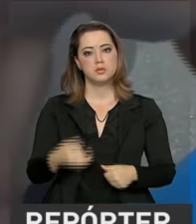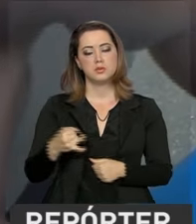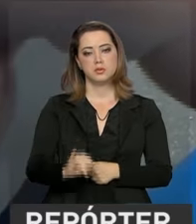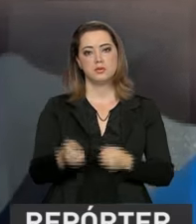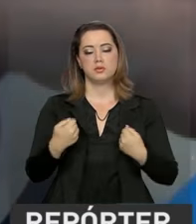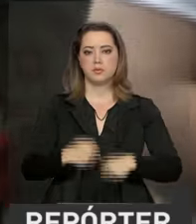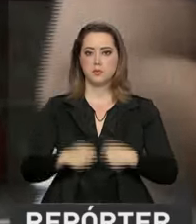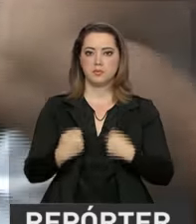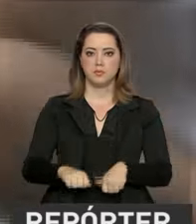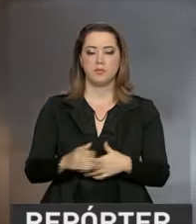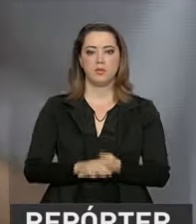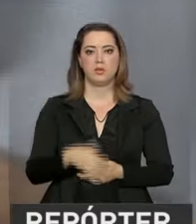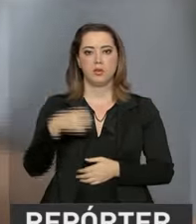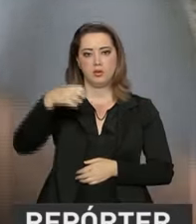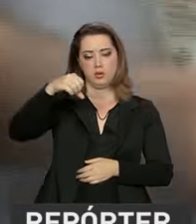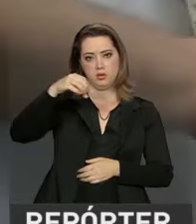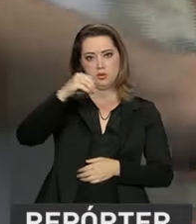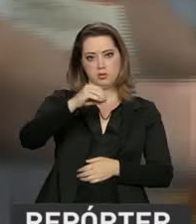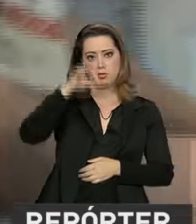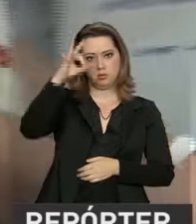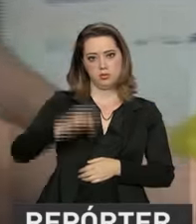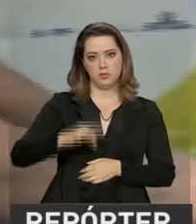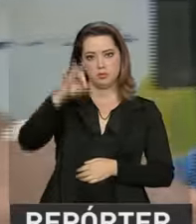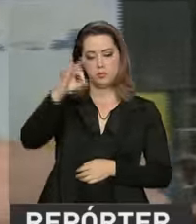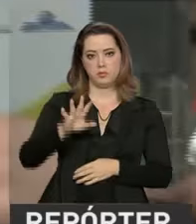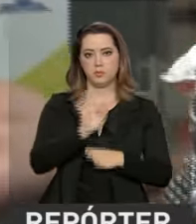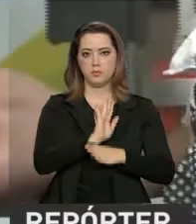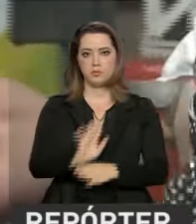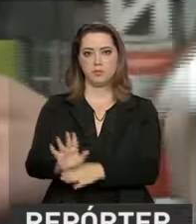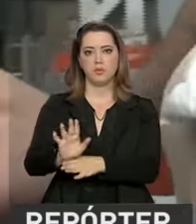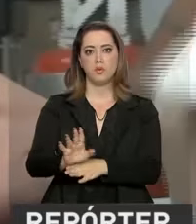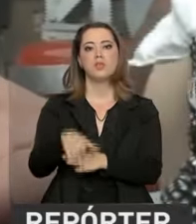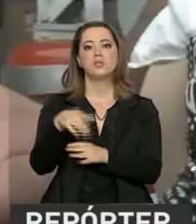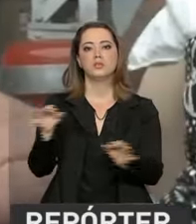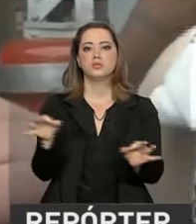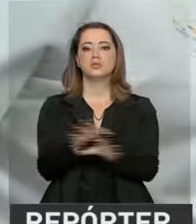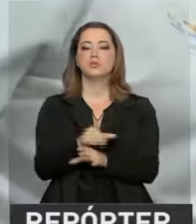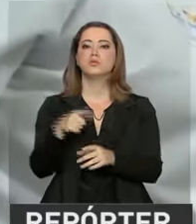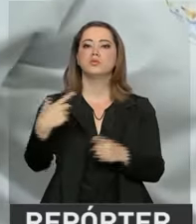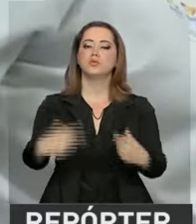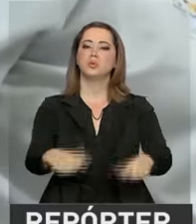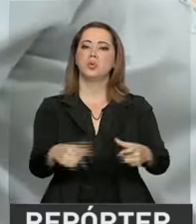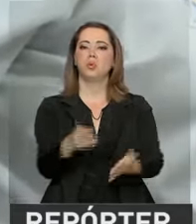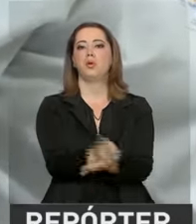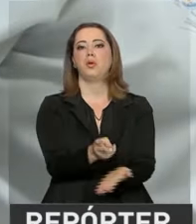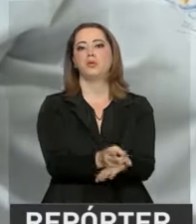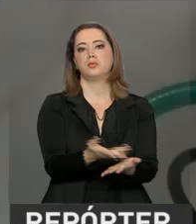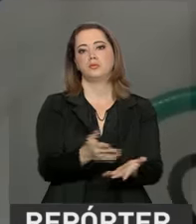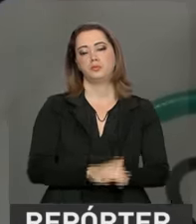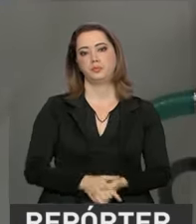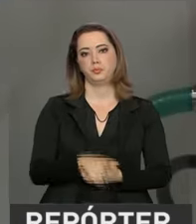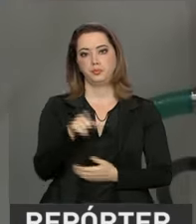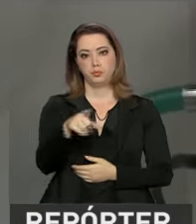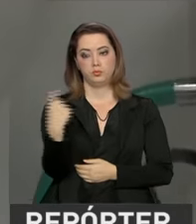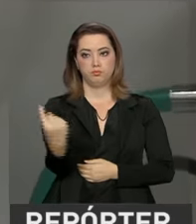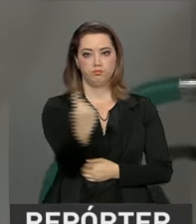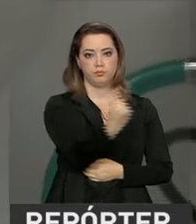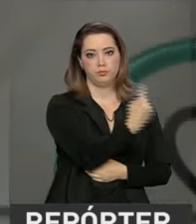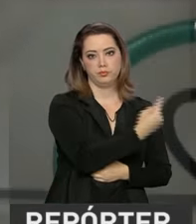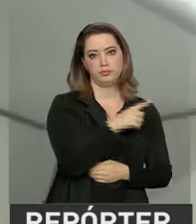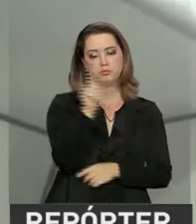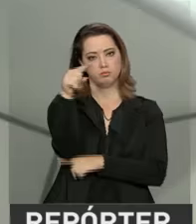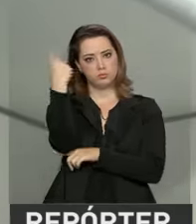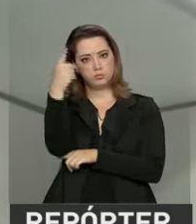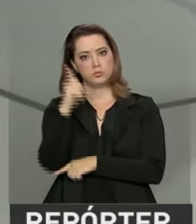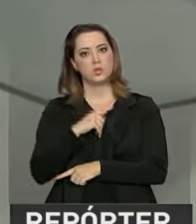expectativa é que 90% dos atendimentos sejam resolvidos no próprio local. Além do condutor, cada ambulância vai